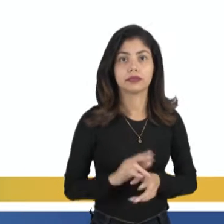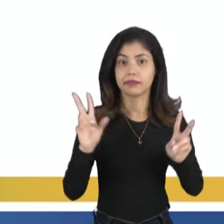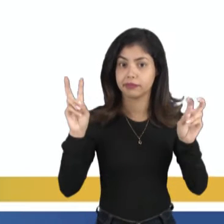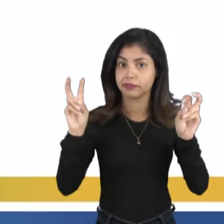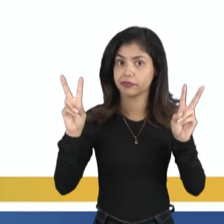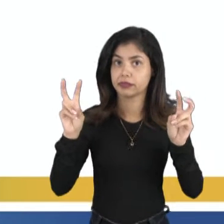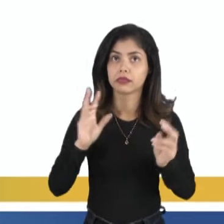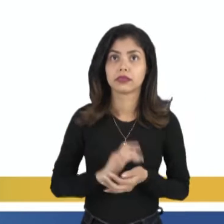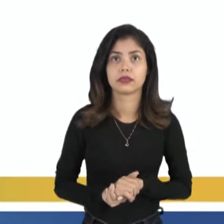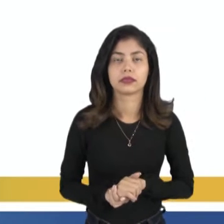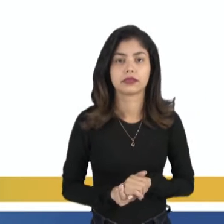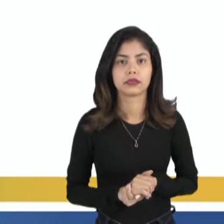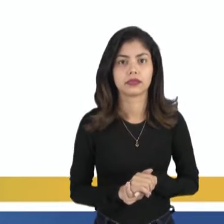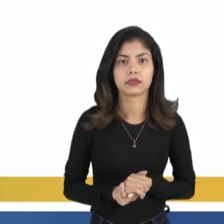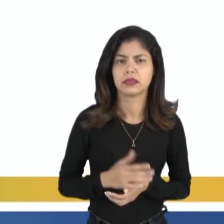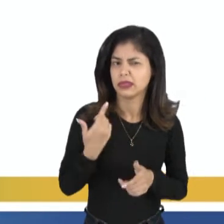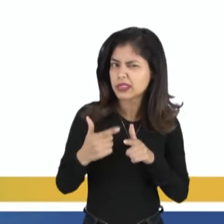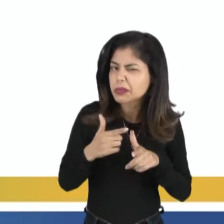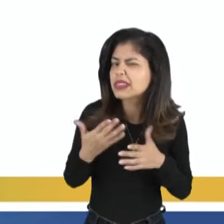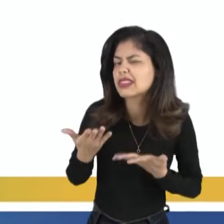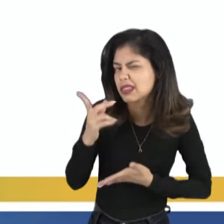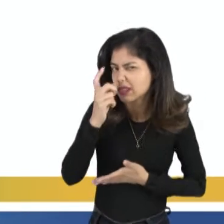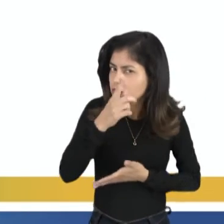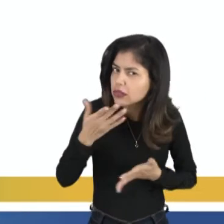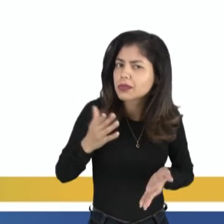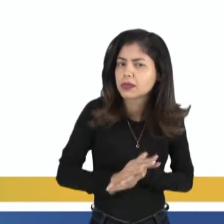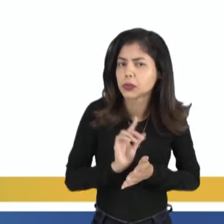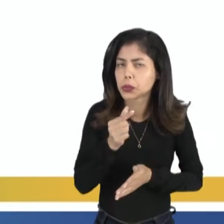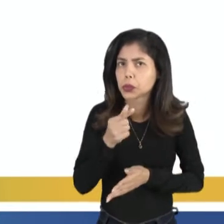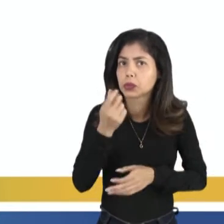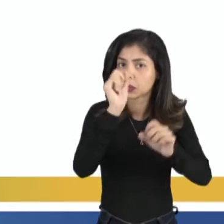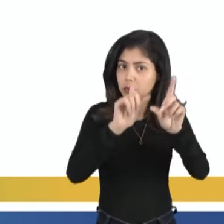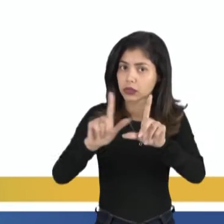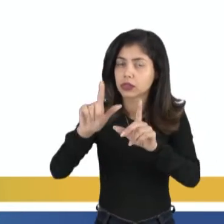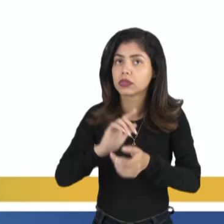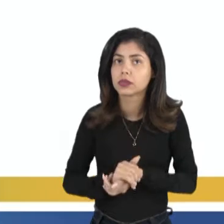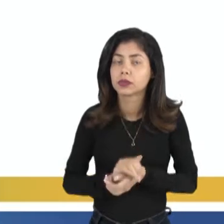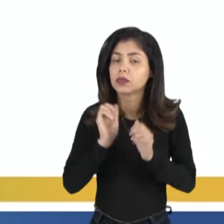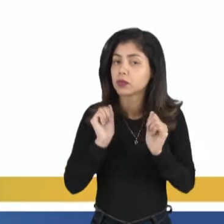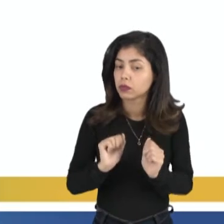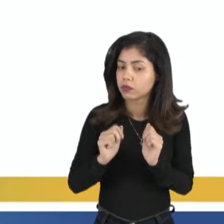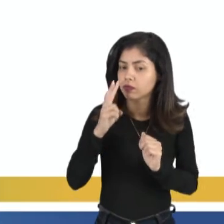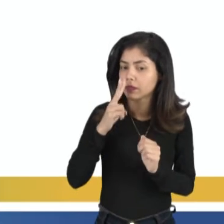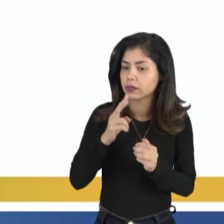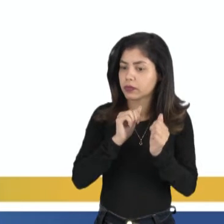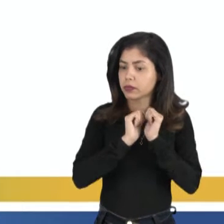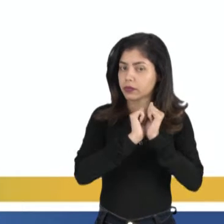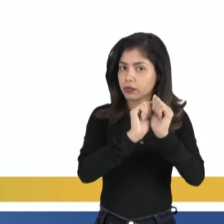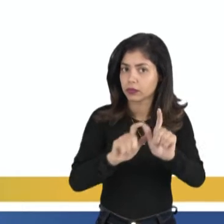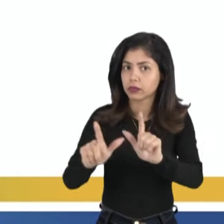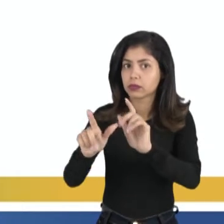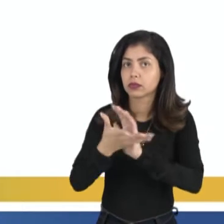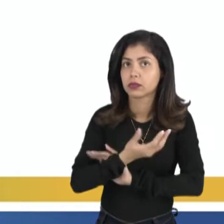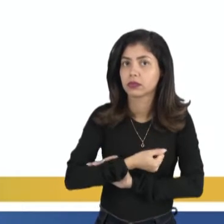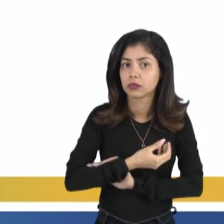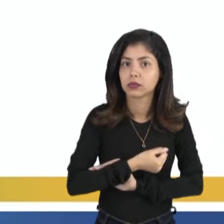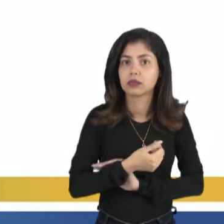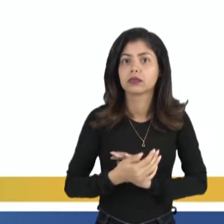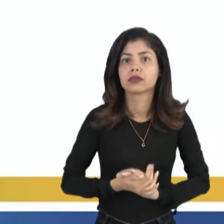entre aspas, né? Que vai ficar um pouquinho trabalhoso, né? Principalmente pelo slide aqui, onde vocês vão só acompanhar, né, os